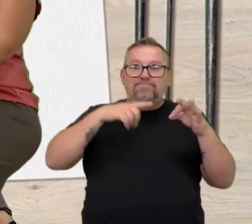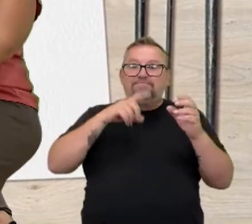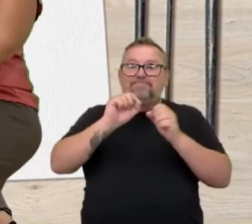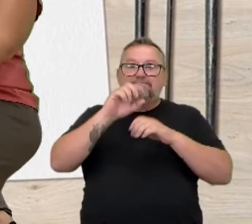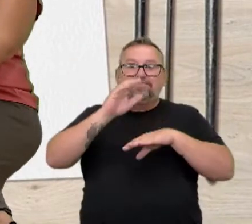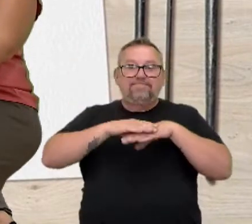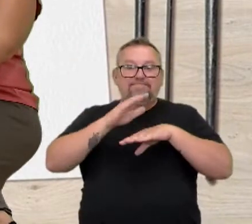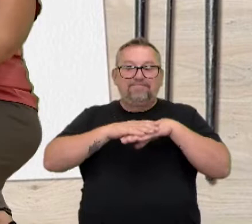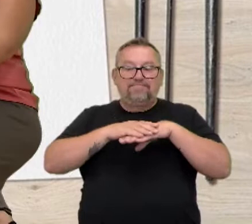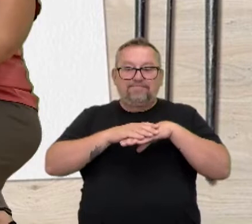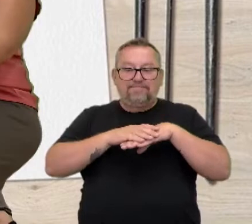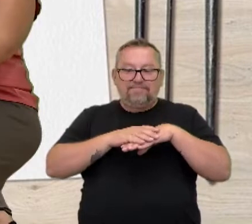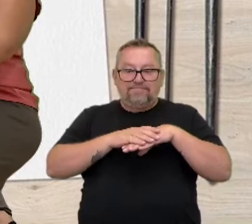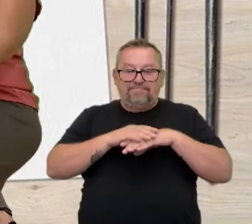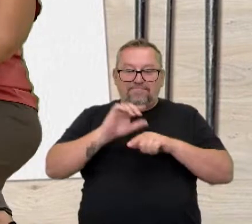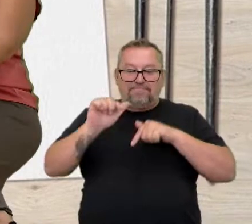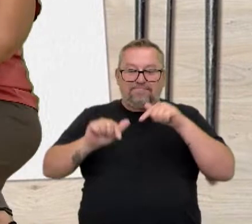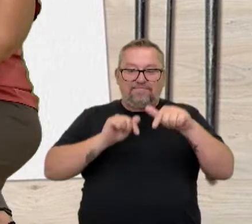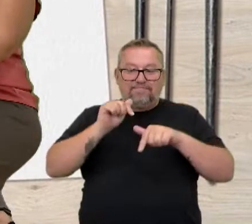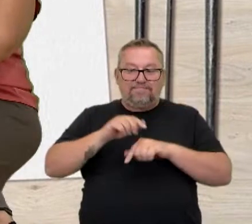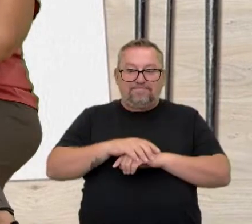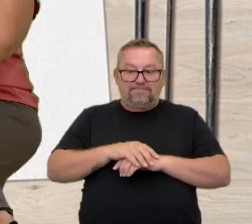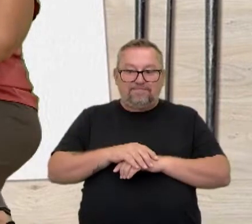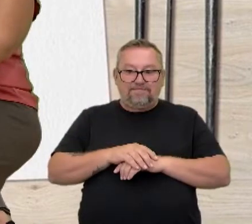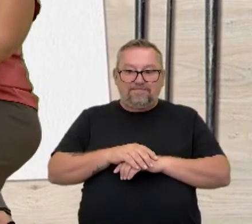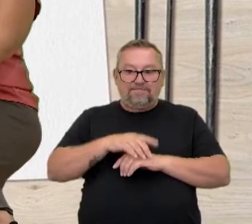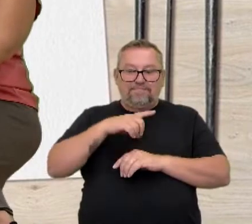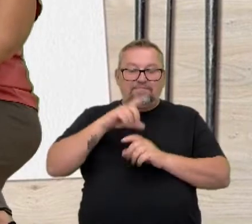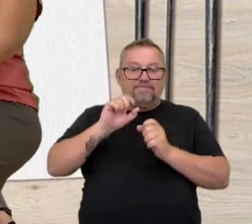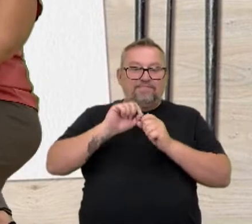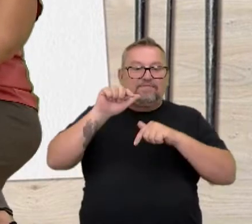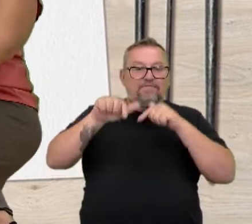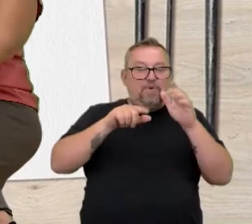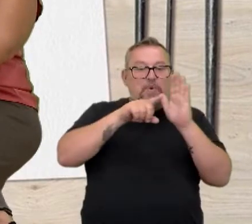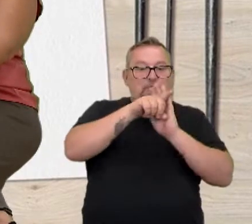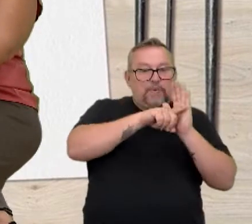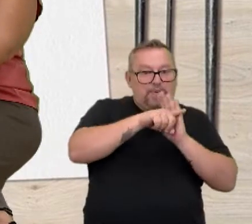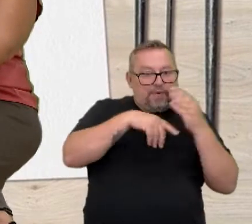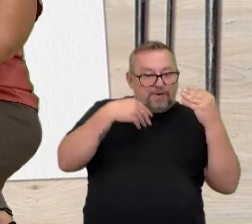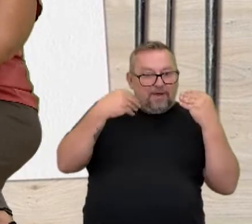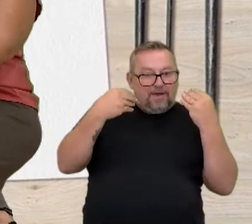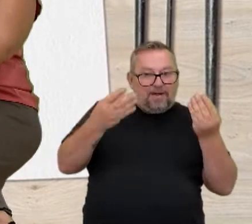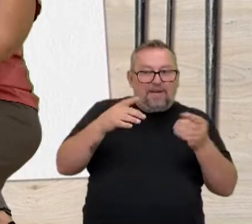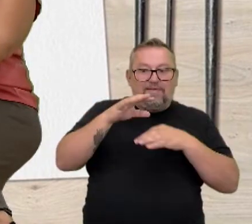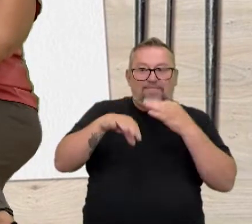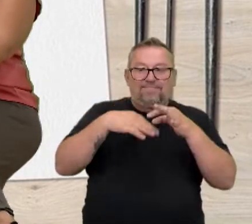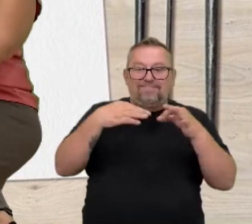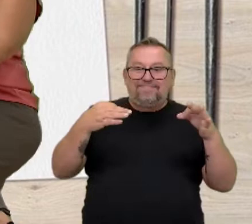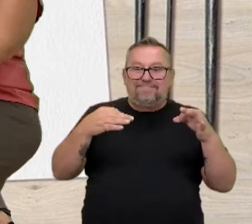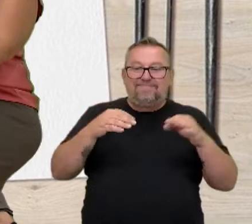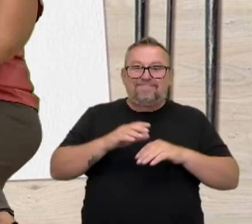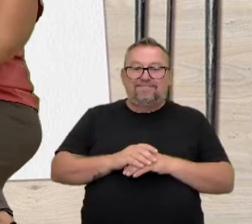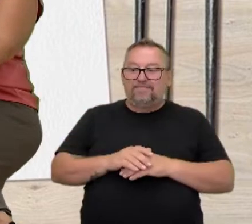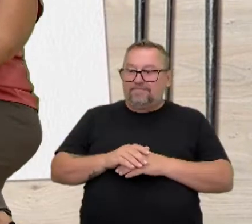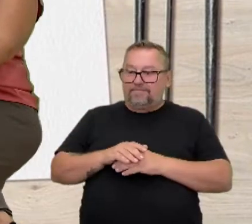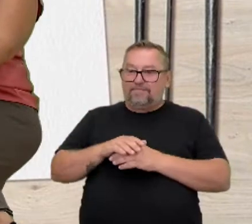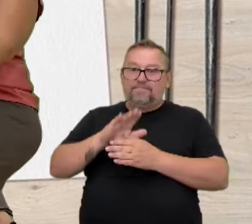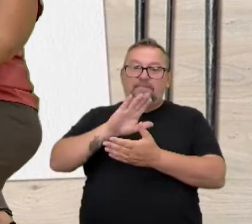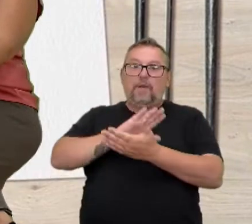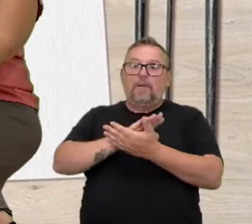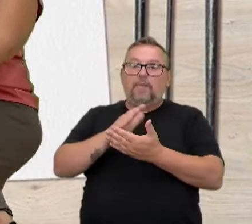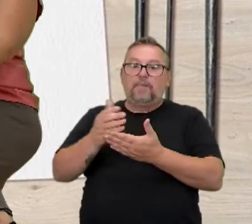fazer um trabalho. Eu tinha que fazer uma pesquisa para dar para ele para ganhar esse presente. E